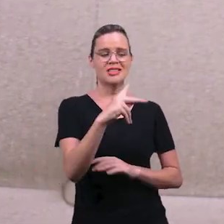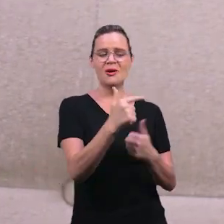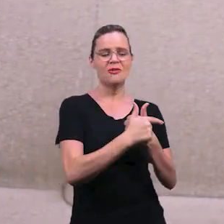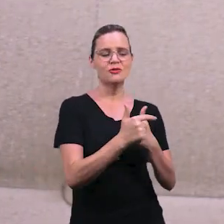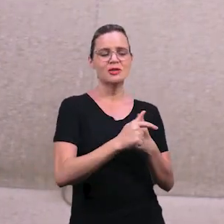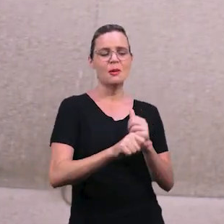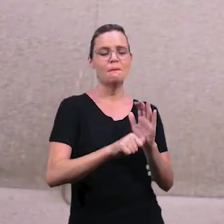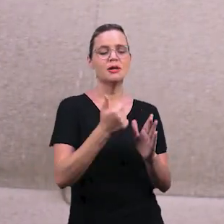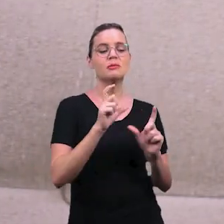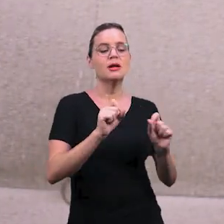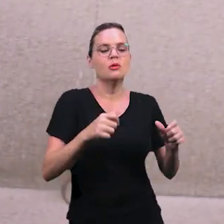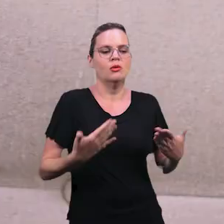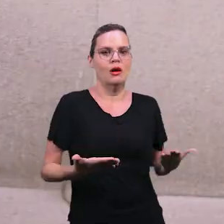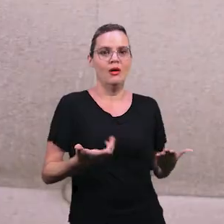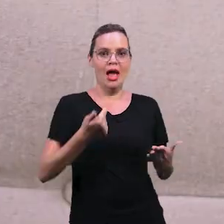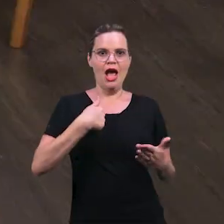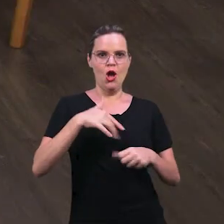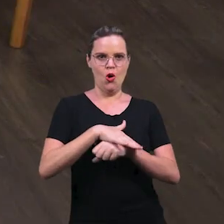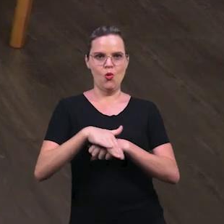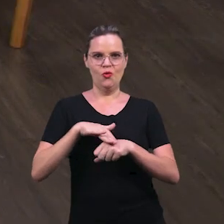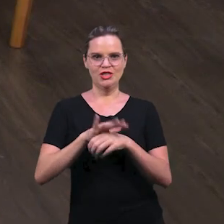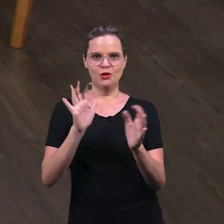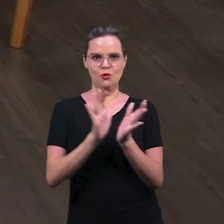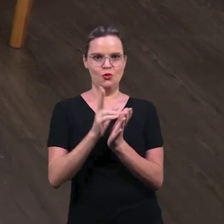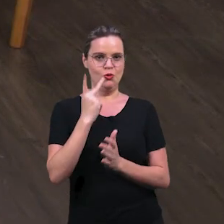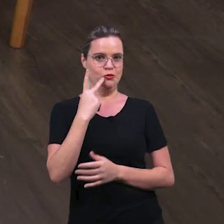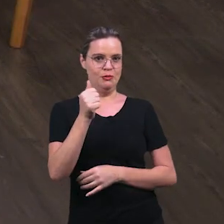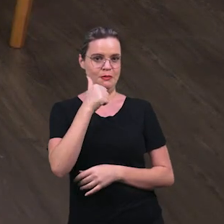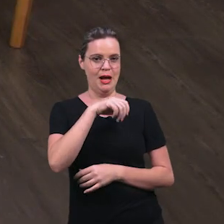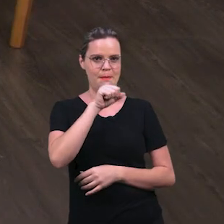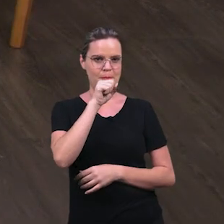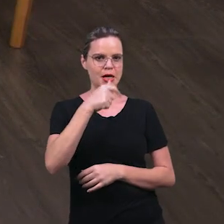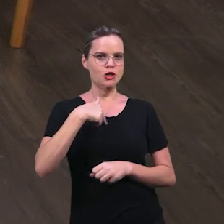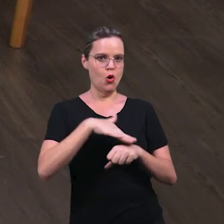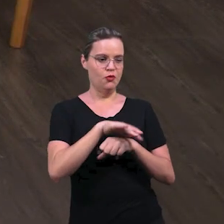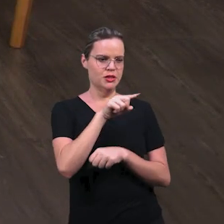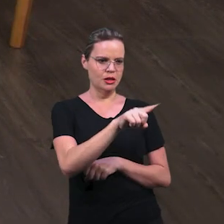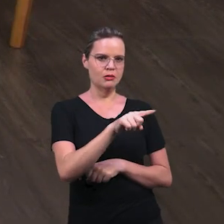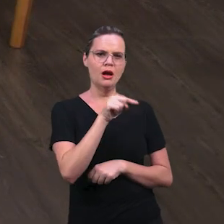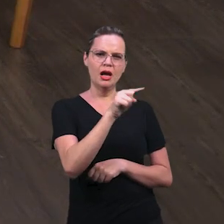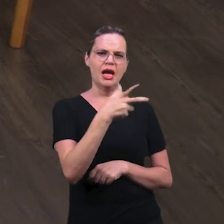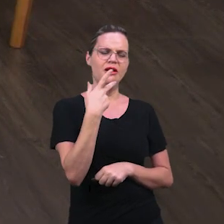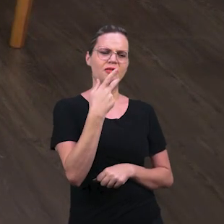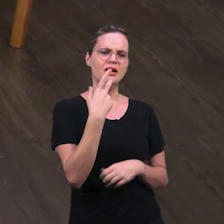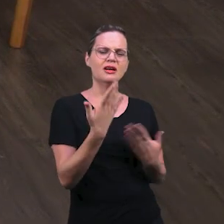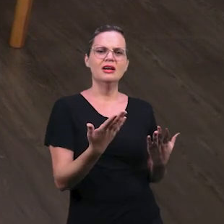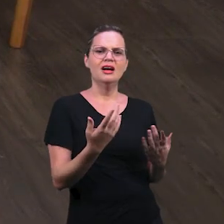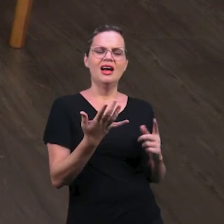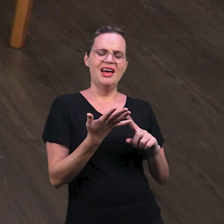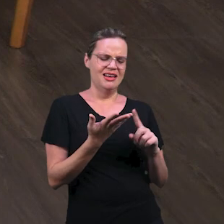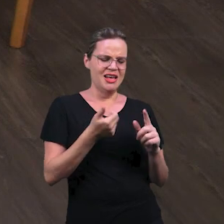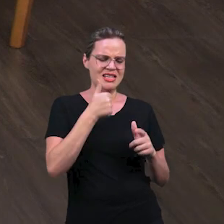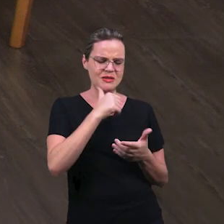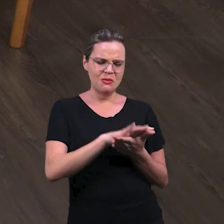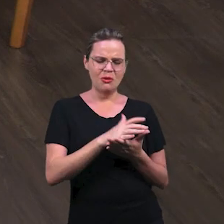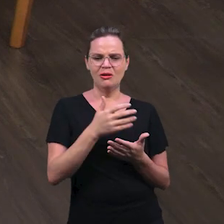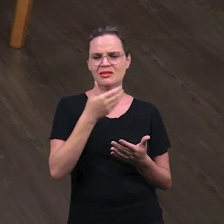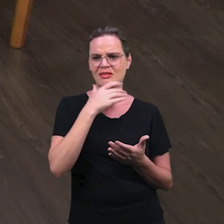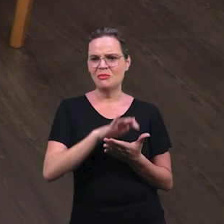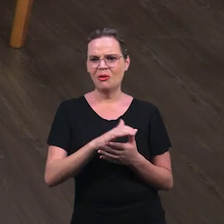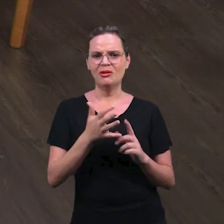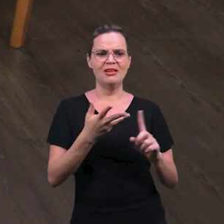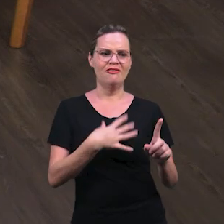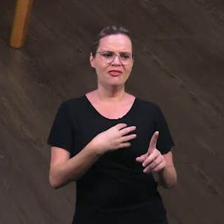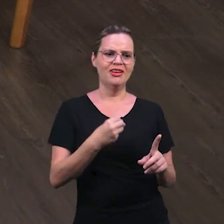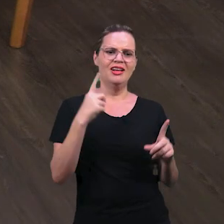seu primeiro papel? Eu tive a oportunidade, semana passada, de estar conversando com um grupo de pais, e eu falei com eles, eles falando, é marido, é filho.